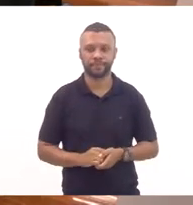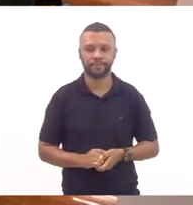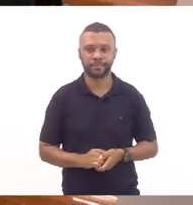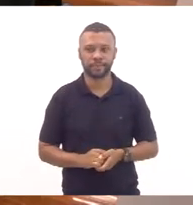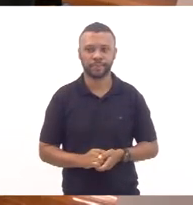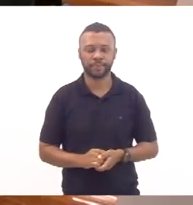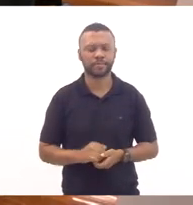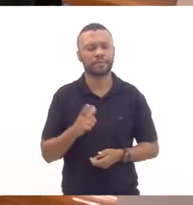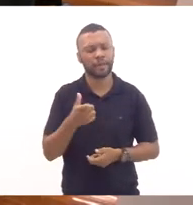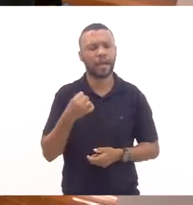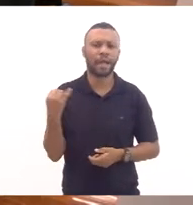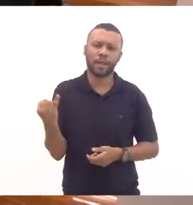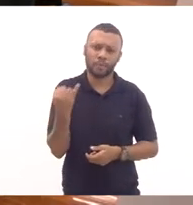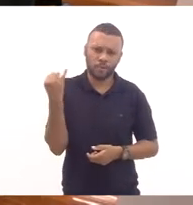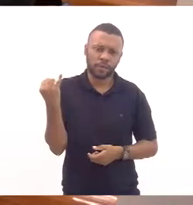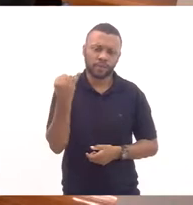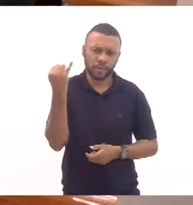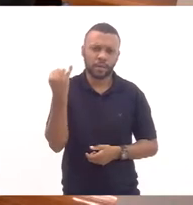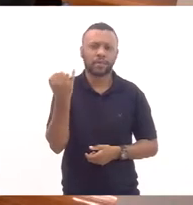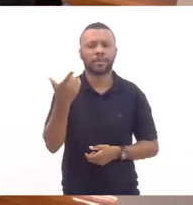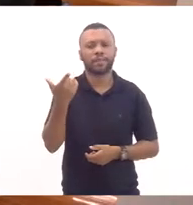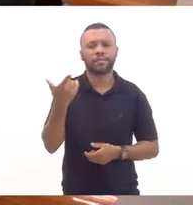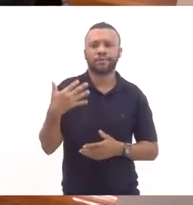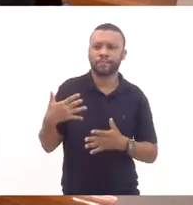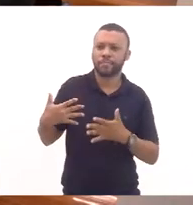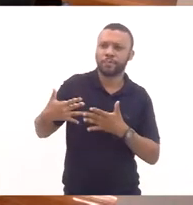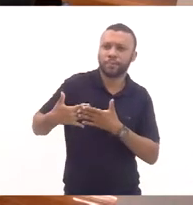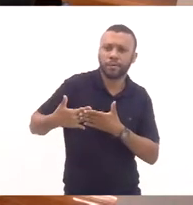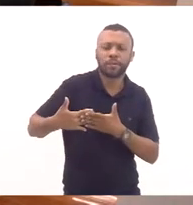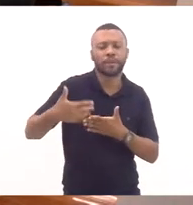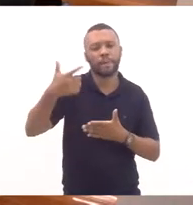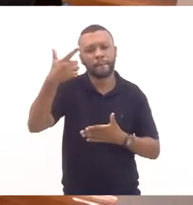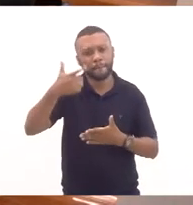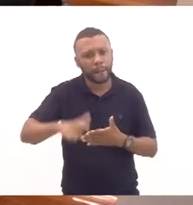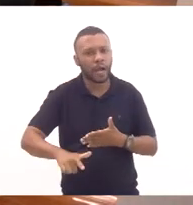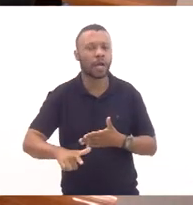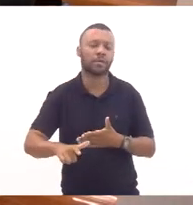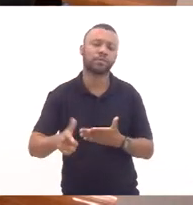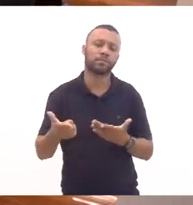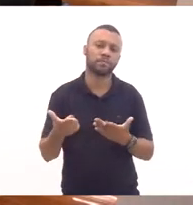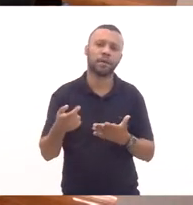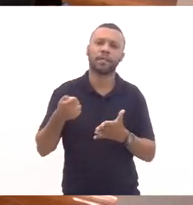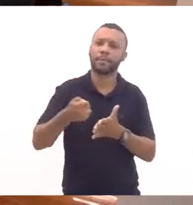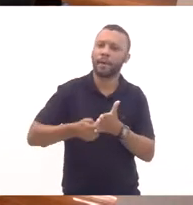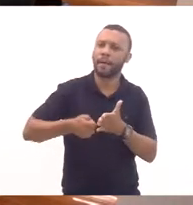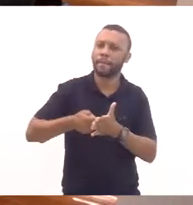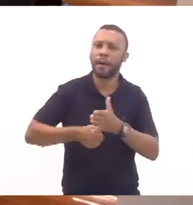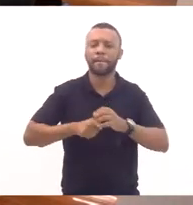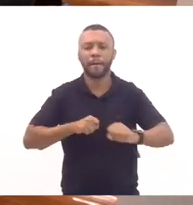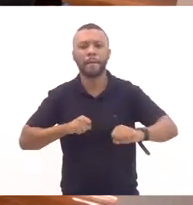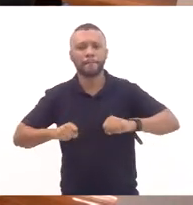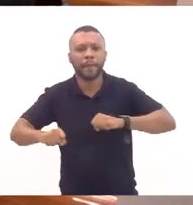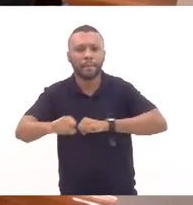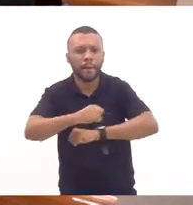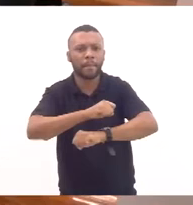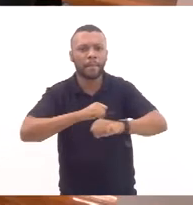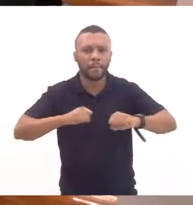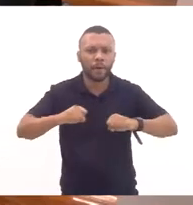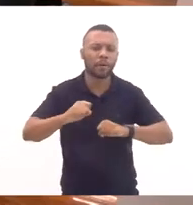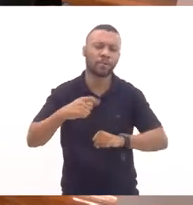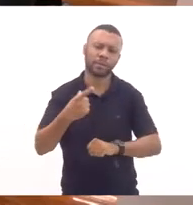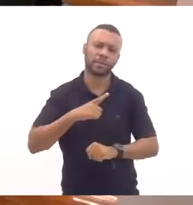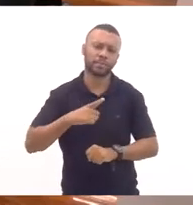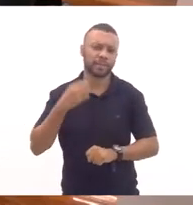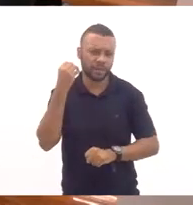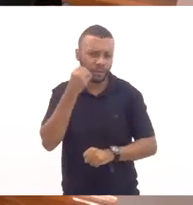suma importância ao longo, é mais uma ferramenta na longa briga, batalhas que a gente vem travando aí com